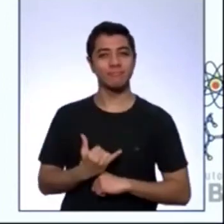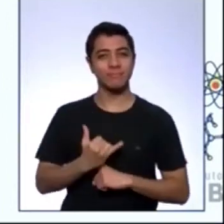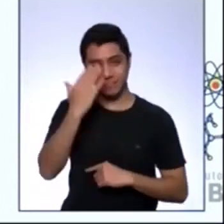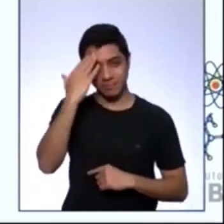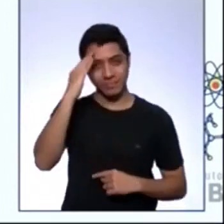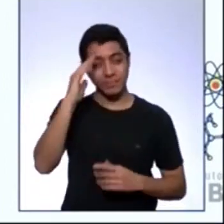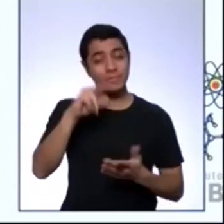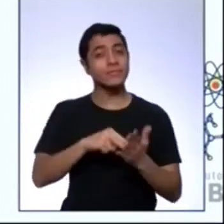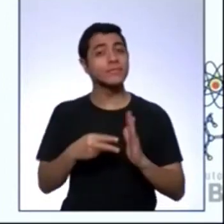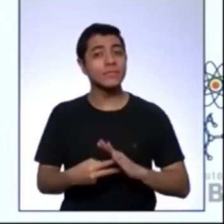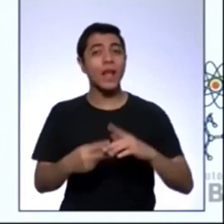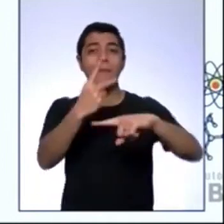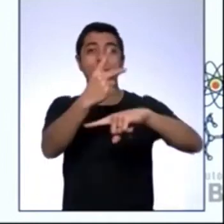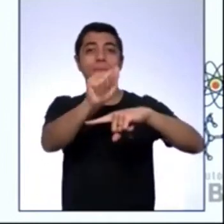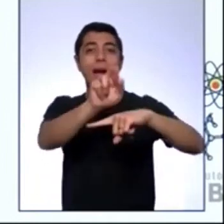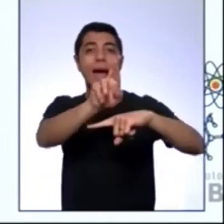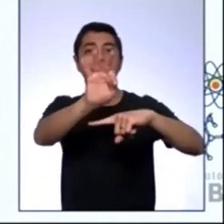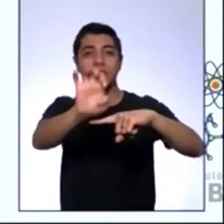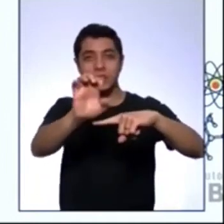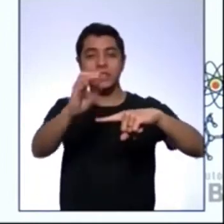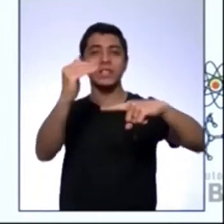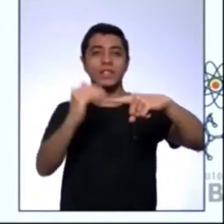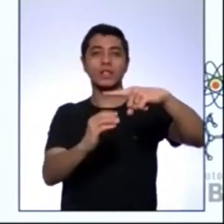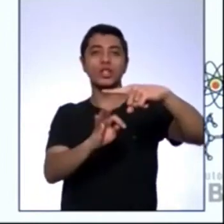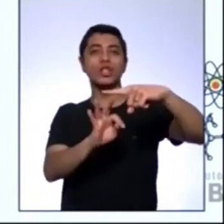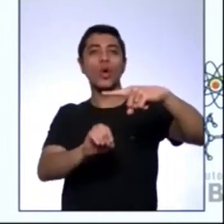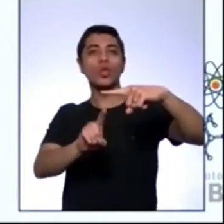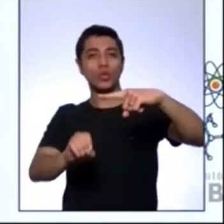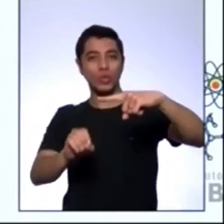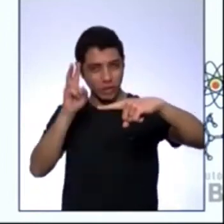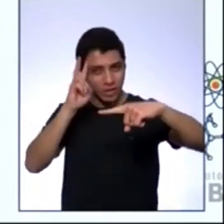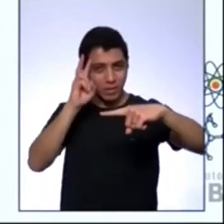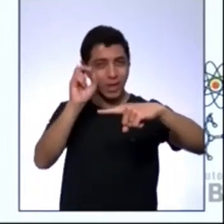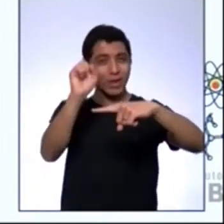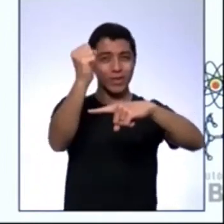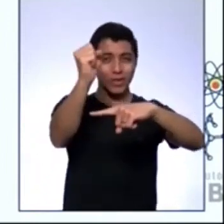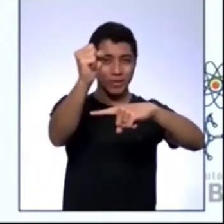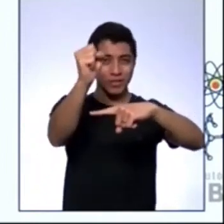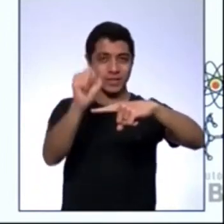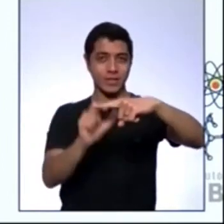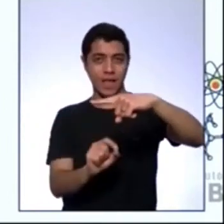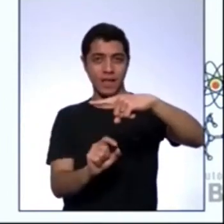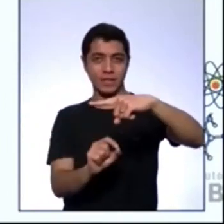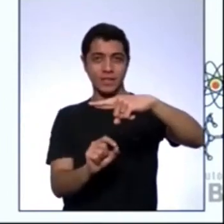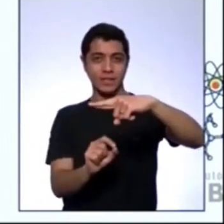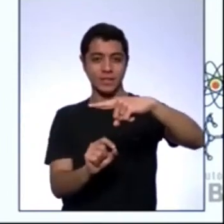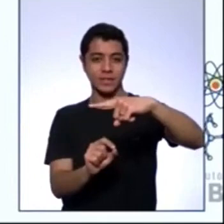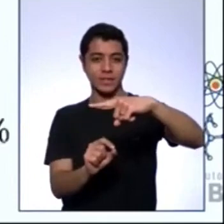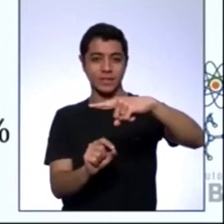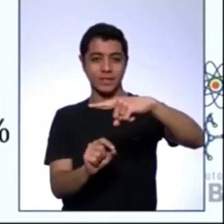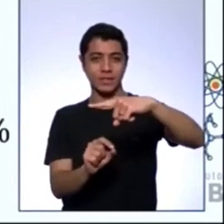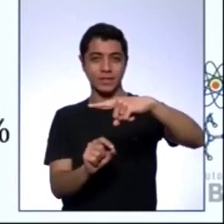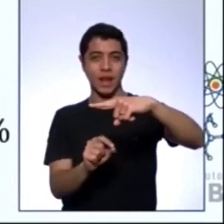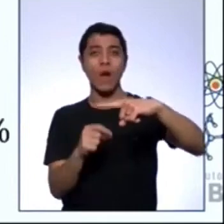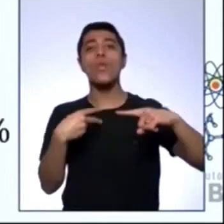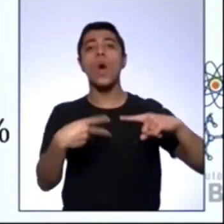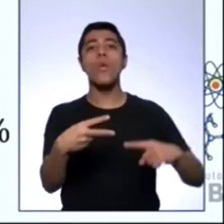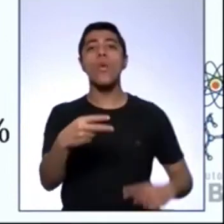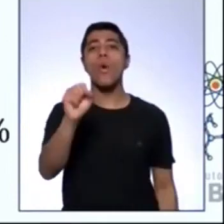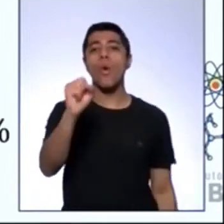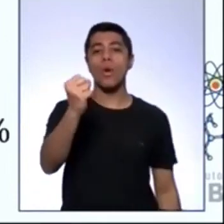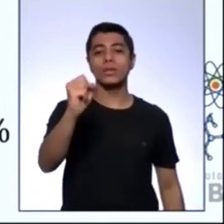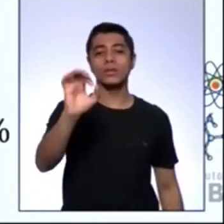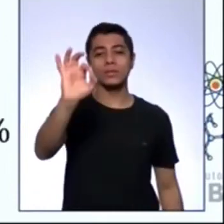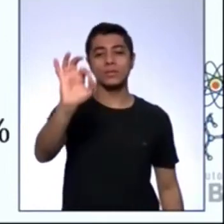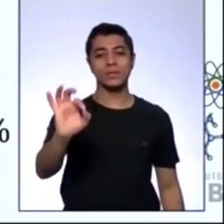total então oito em cada dez isso vai dar para nós oitenta por cento